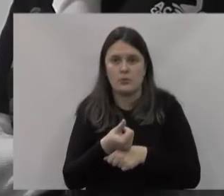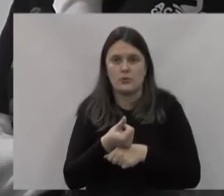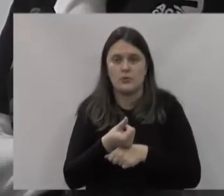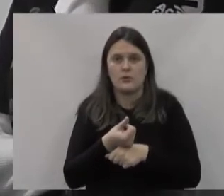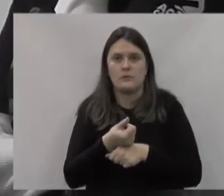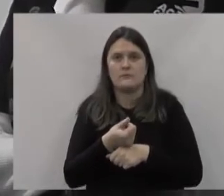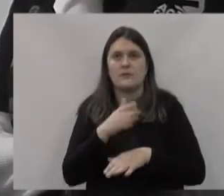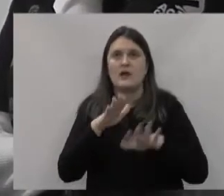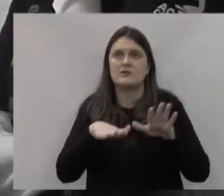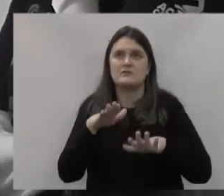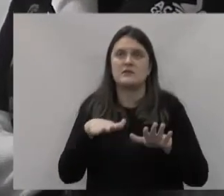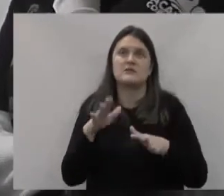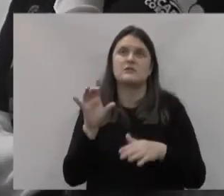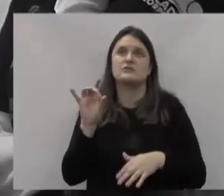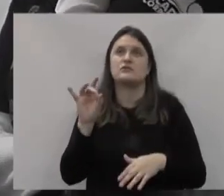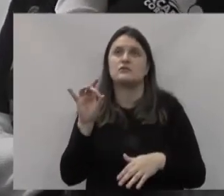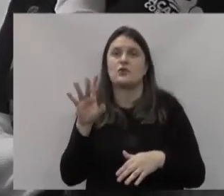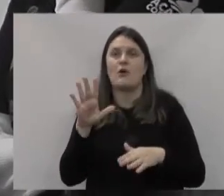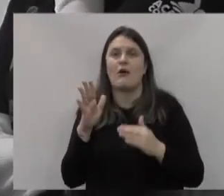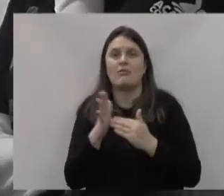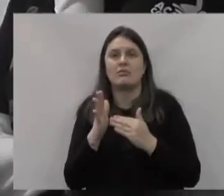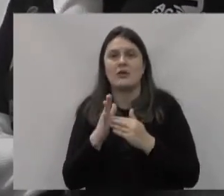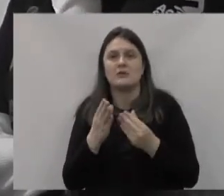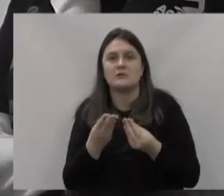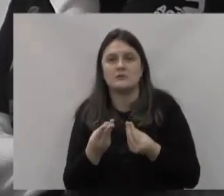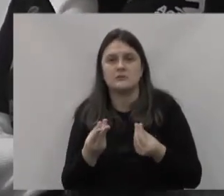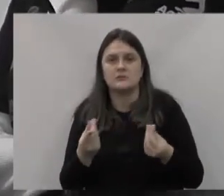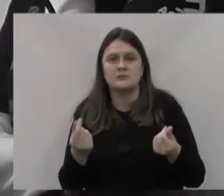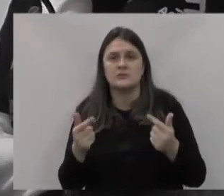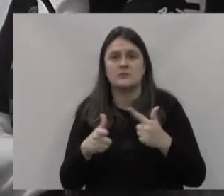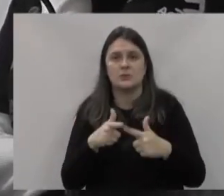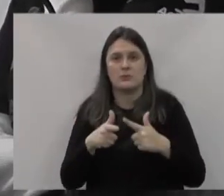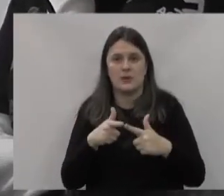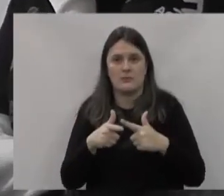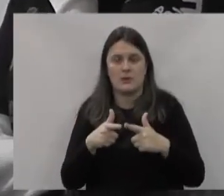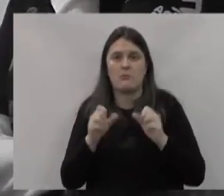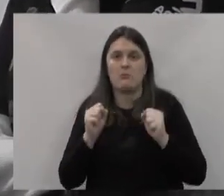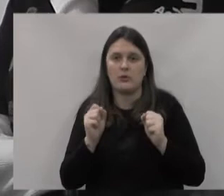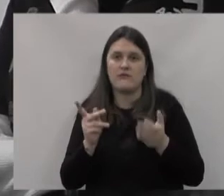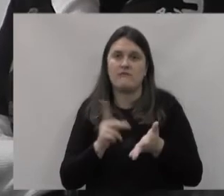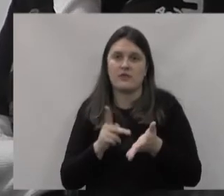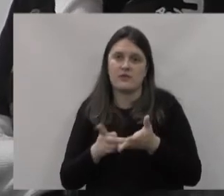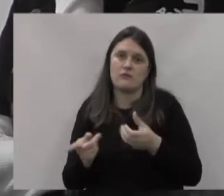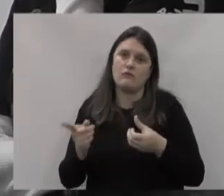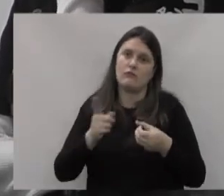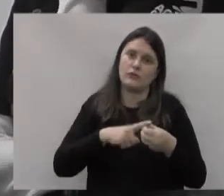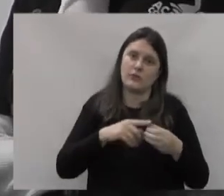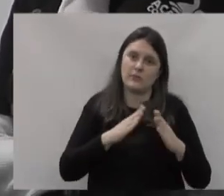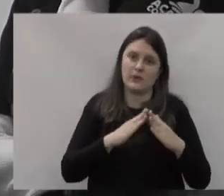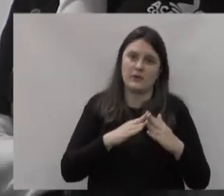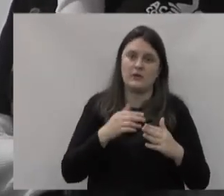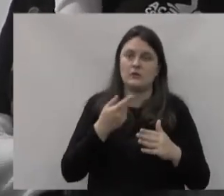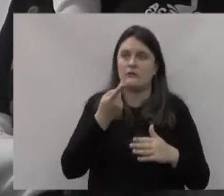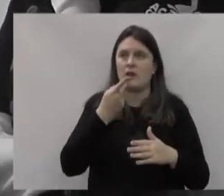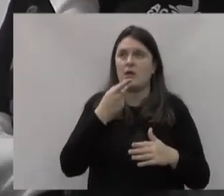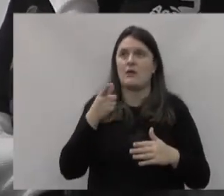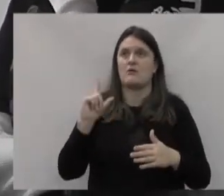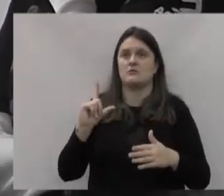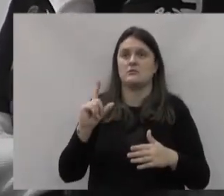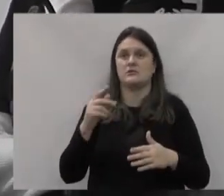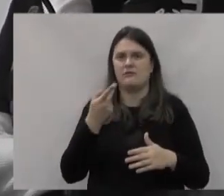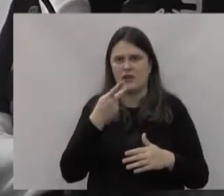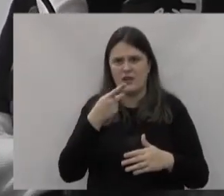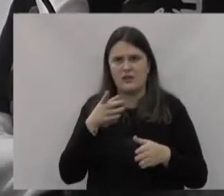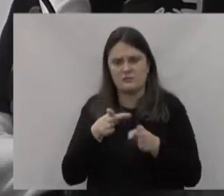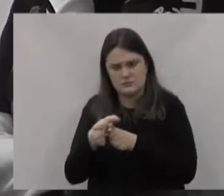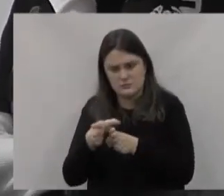tempo. É só até a poeira baixar, Entendi. né? Para que ela realmente possa. A gente também faz todo. Eu não falei antes, né? Mas quando eu falei